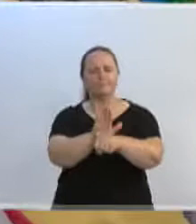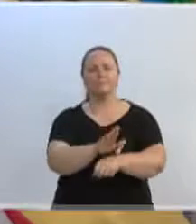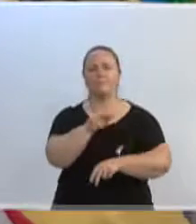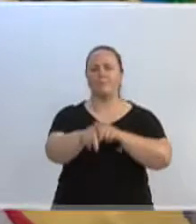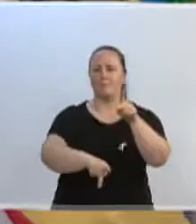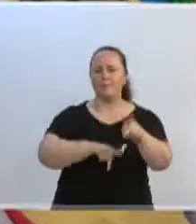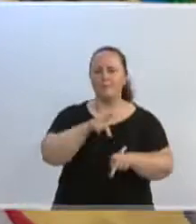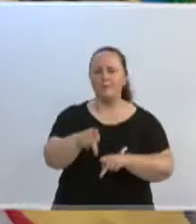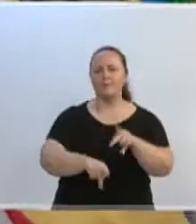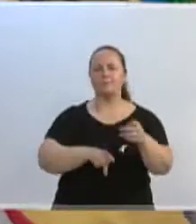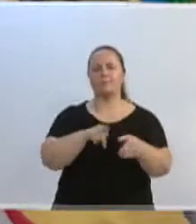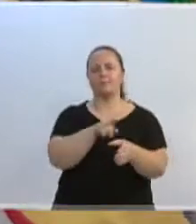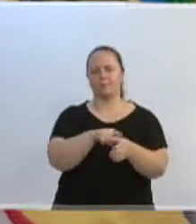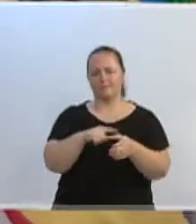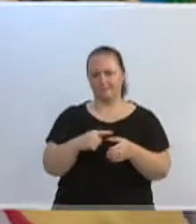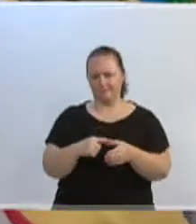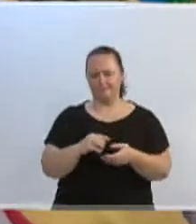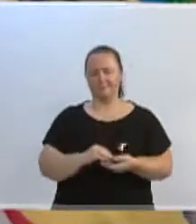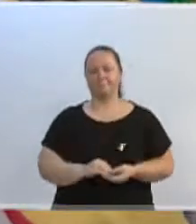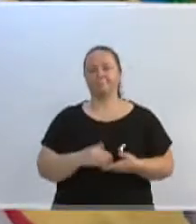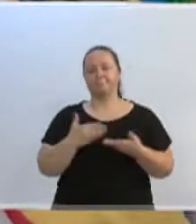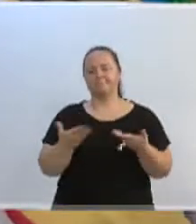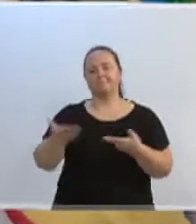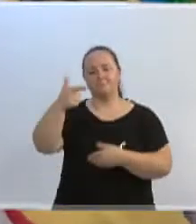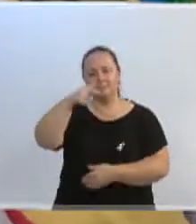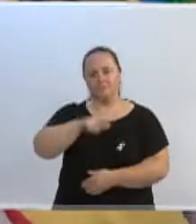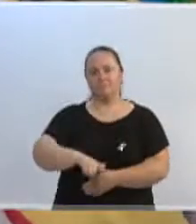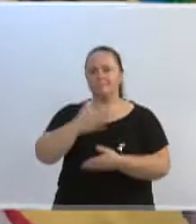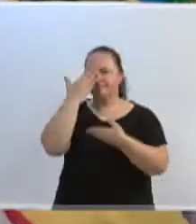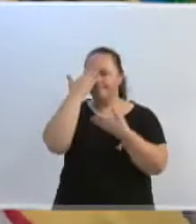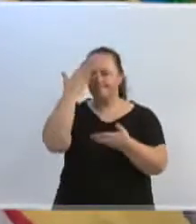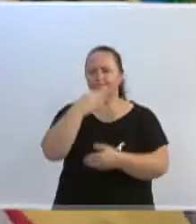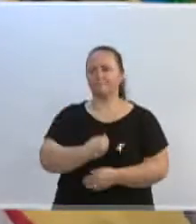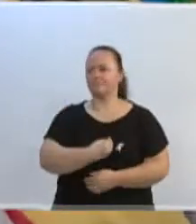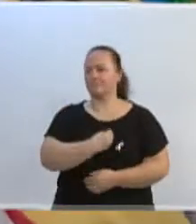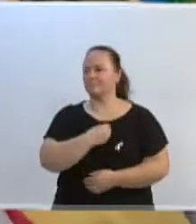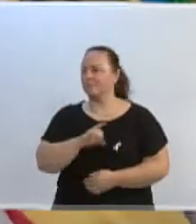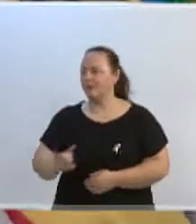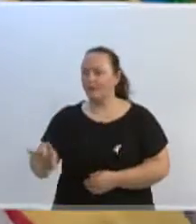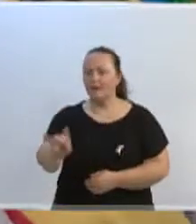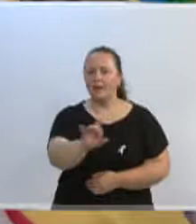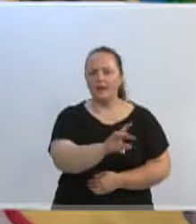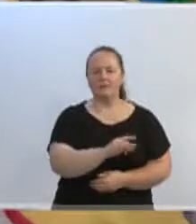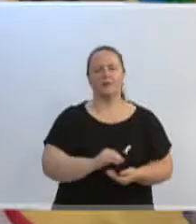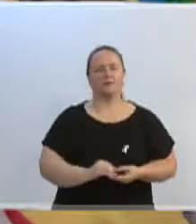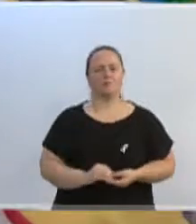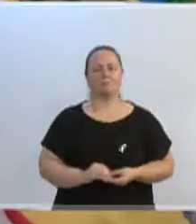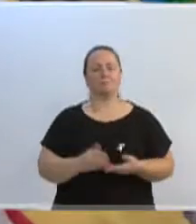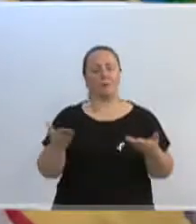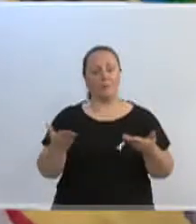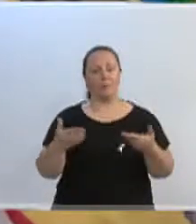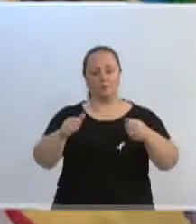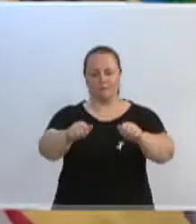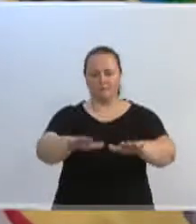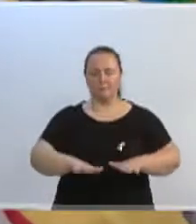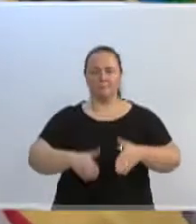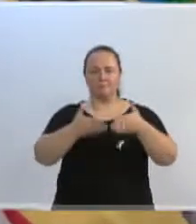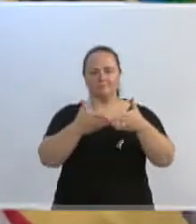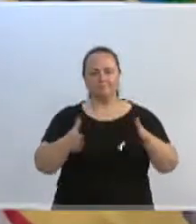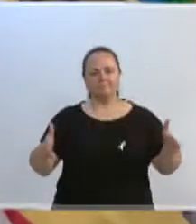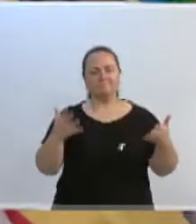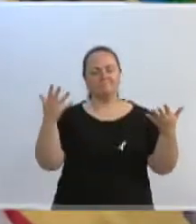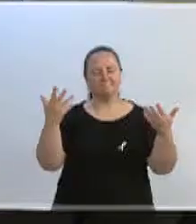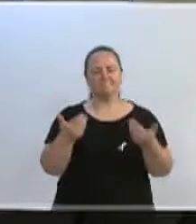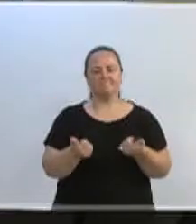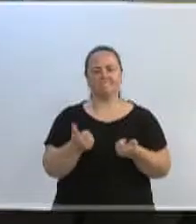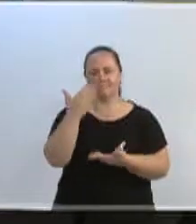para a nossa cidade. Mais uma vez, muito obrigado pela presença de todos. Vamos fazer uma belíssima audiência pública. Obrigado.